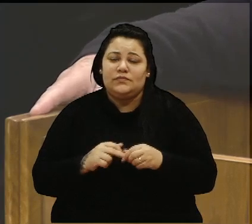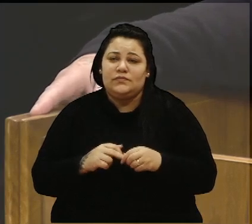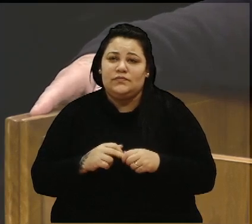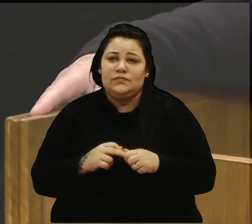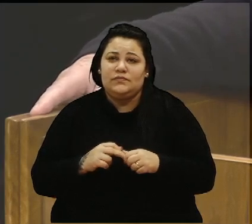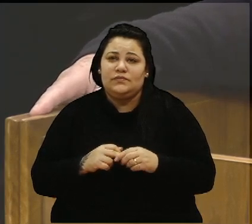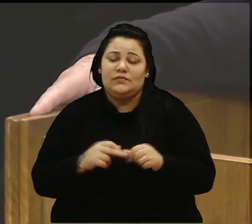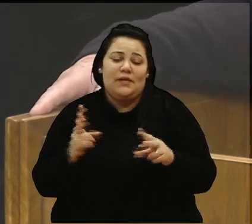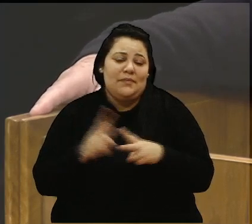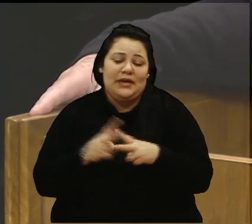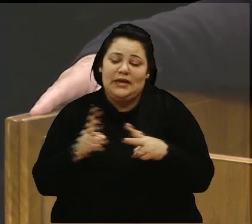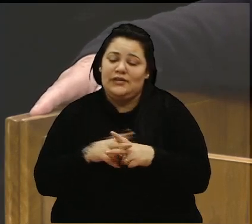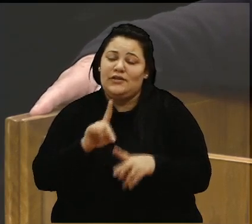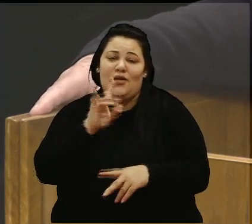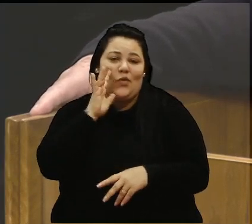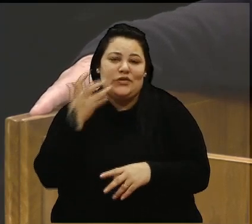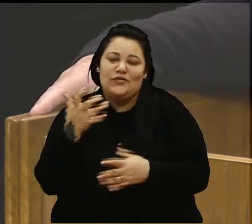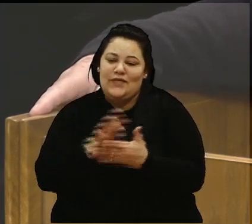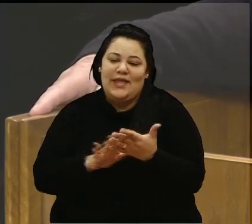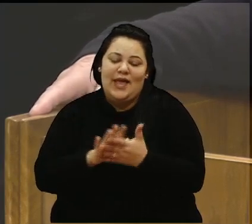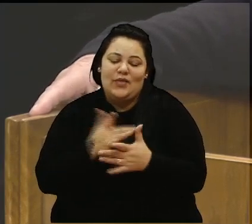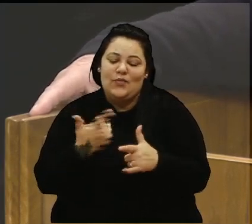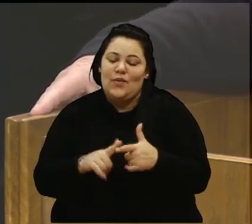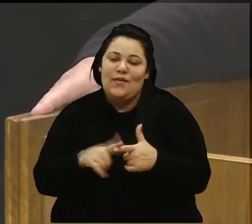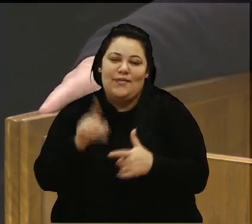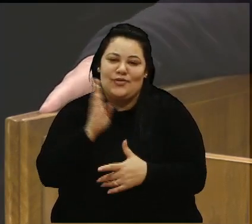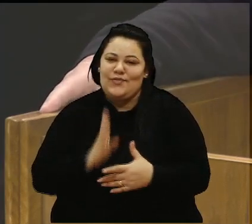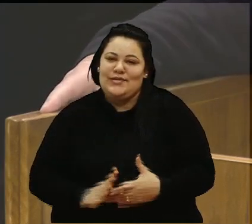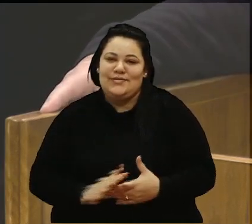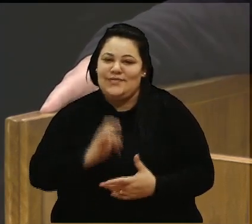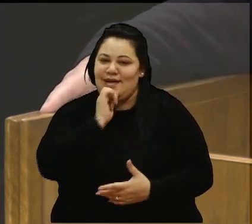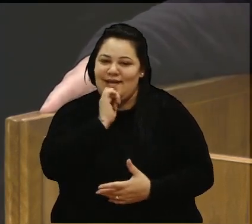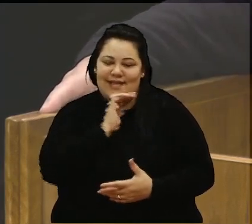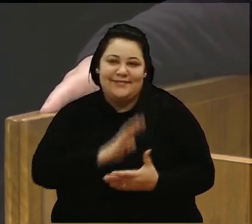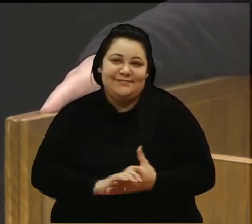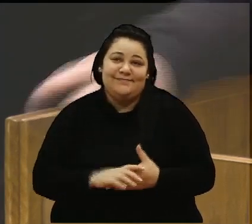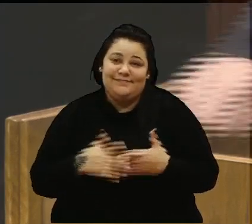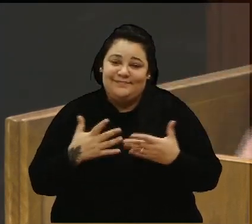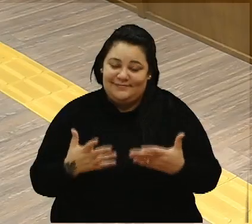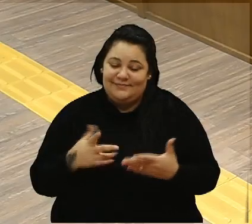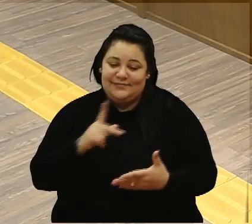E não vamos resolver o problema do Brasil, sem dúvida nenhuma. Era isso, senhor presidente. Muito obrigado.